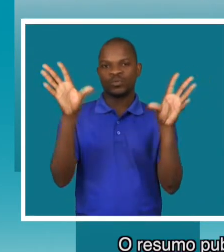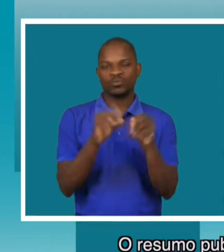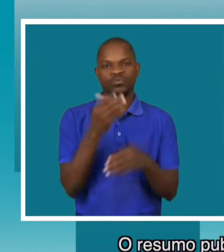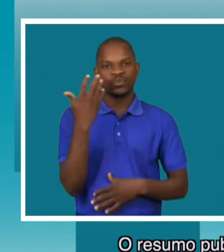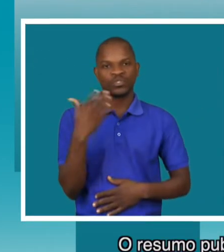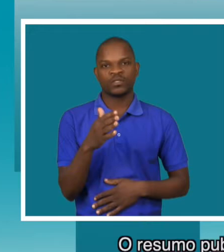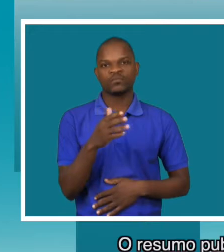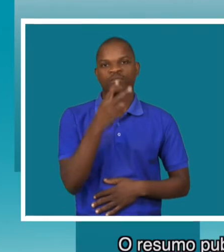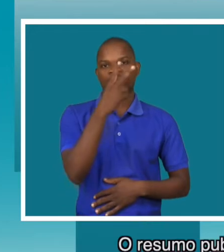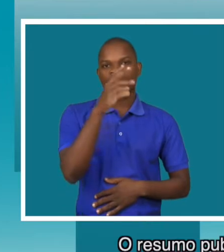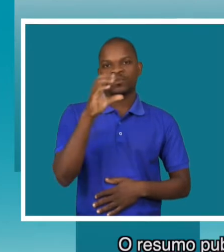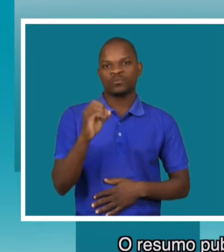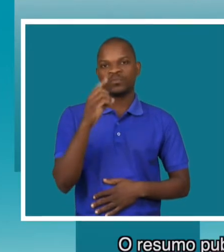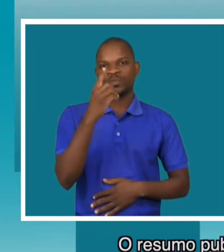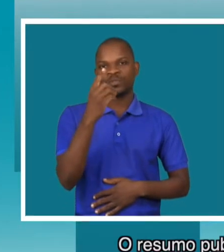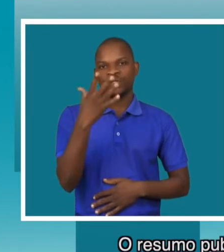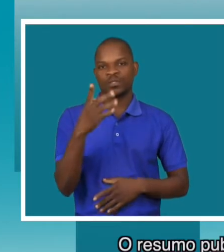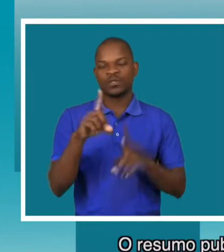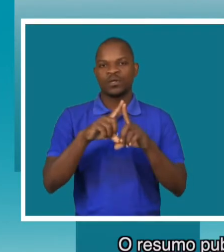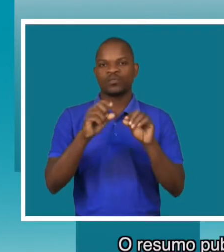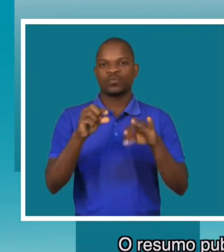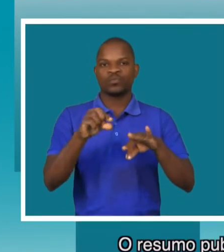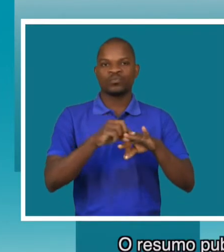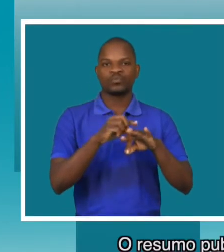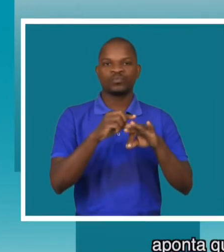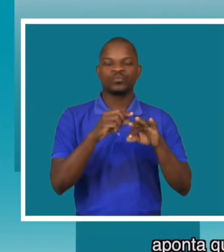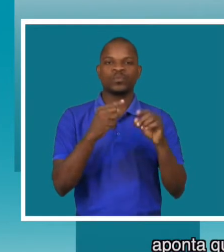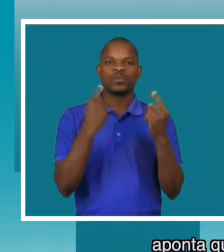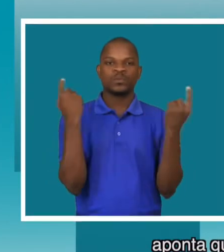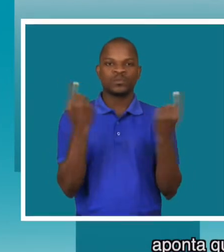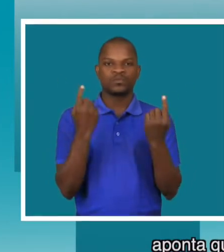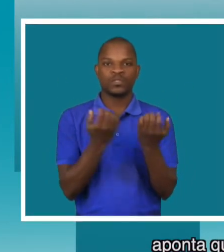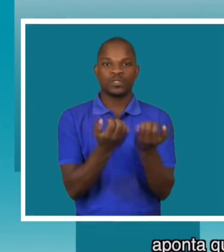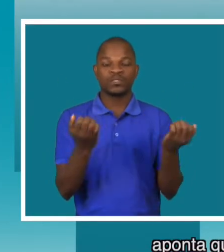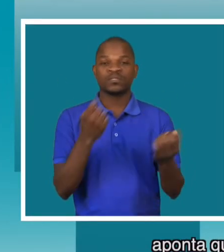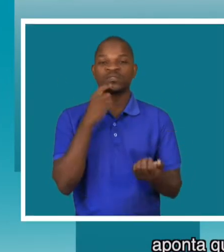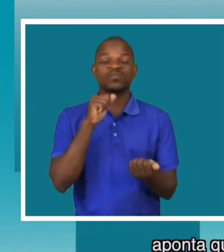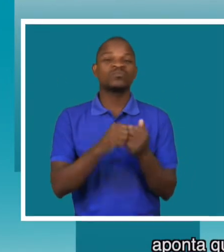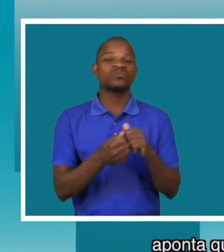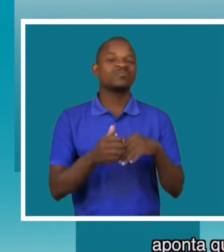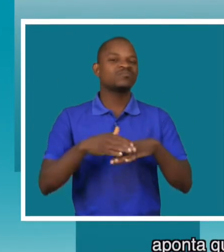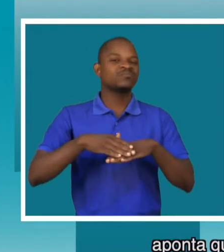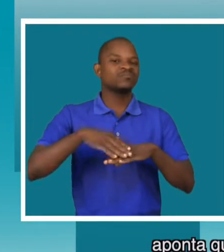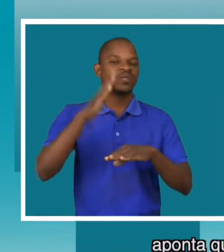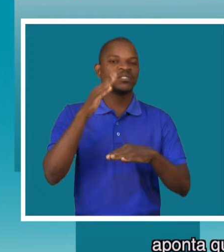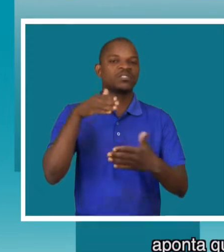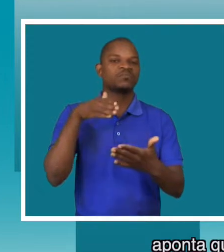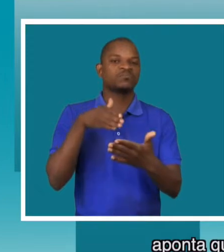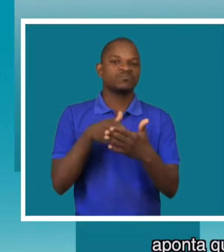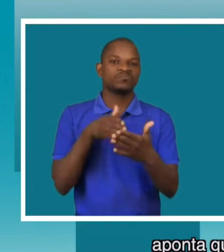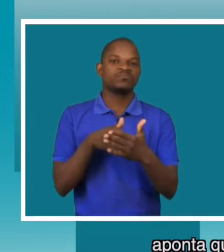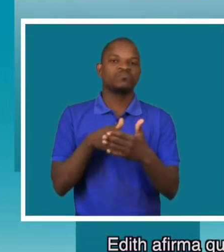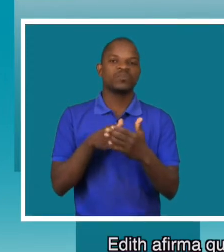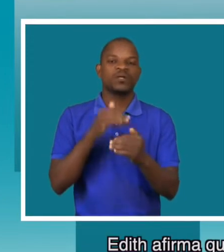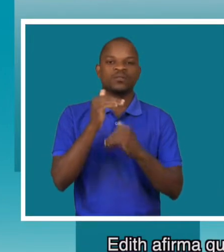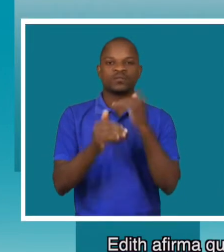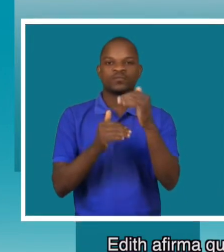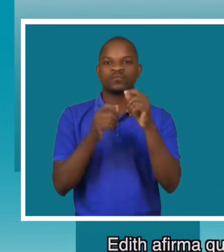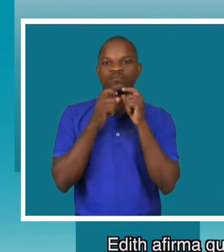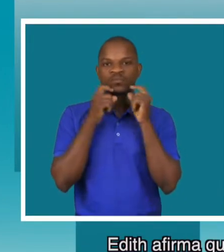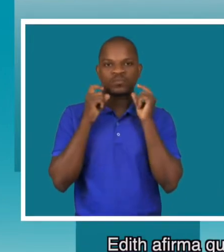casamento prematuro e gravidez na adolescência em Moçambique, aponta que o problema é um dos mais graves de desenvolvimento no país. Edith